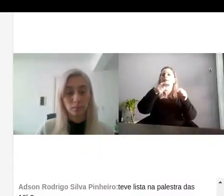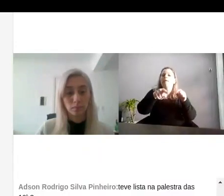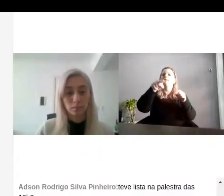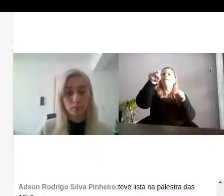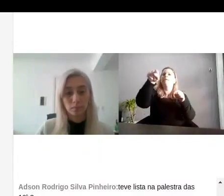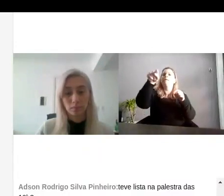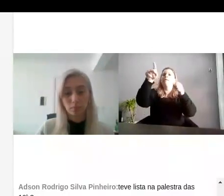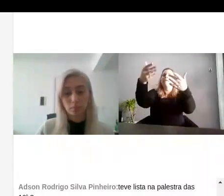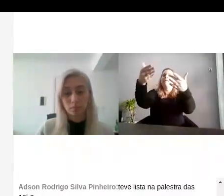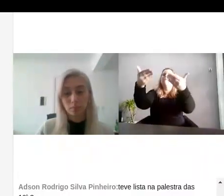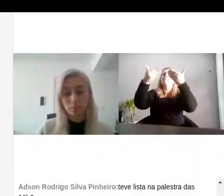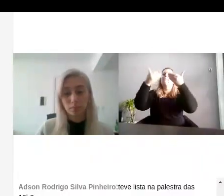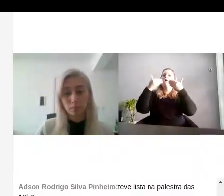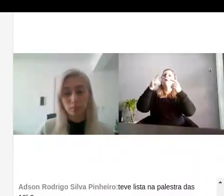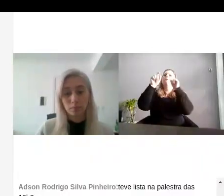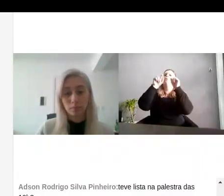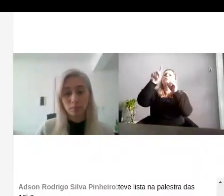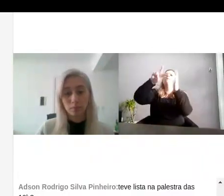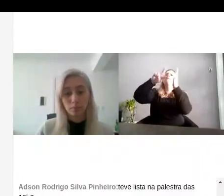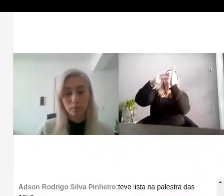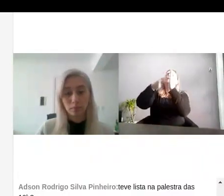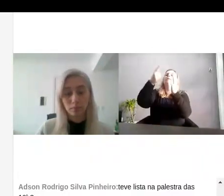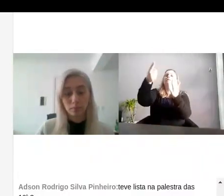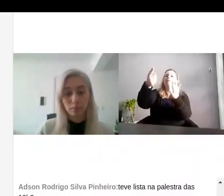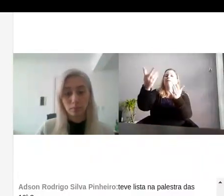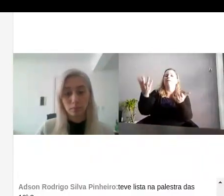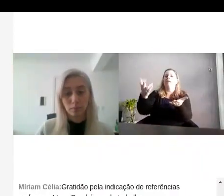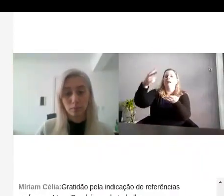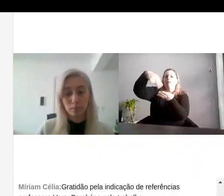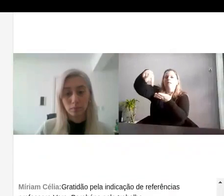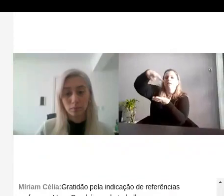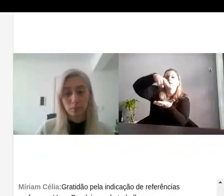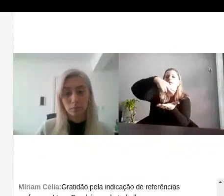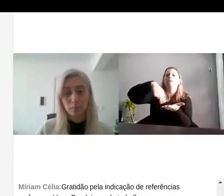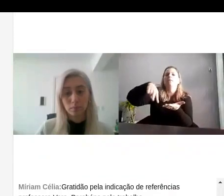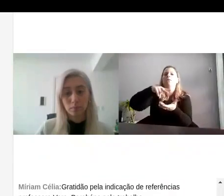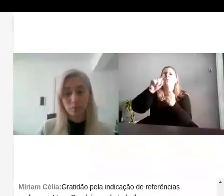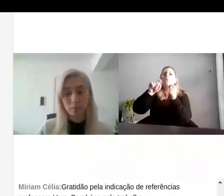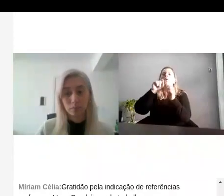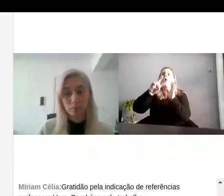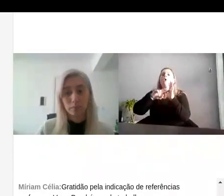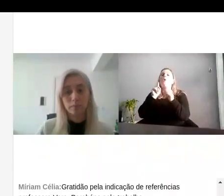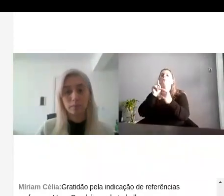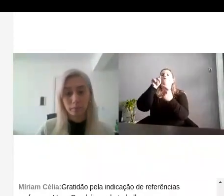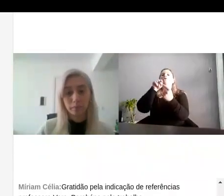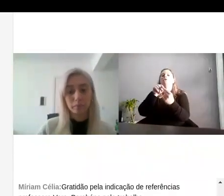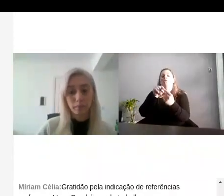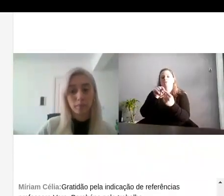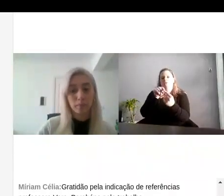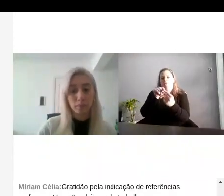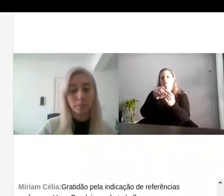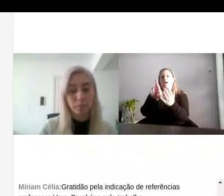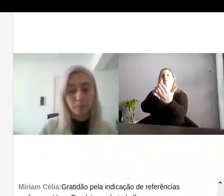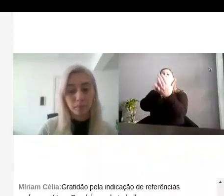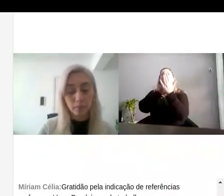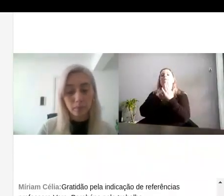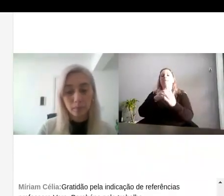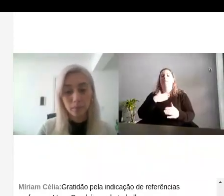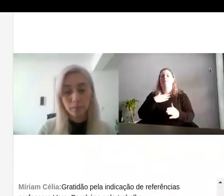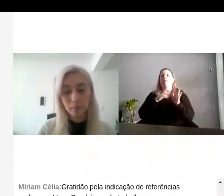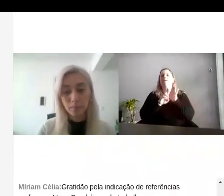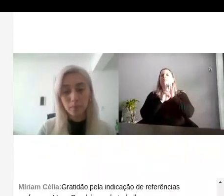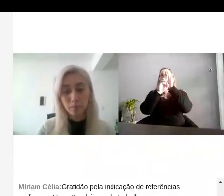representar? E isso demanda um trabalho de pesquisa também. Então, para mim,